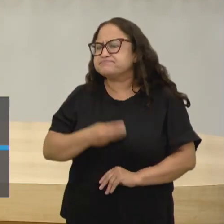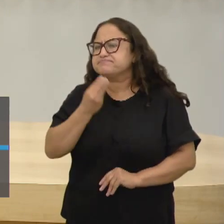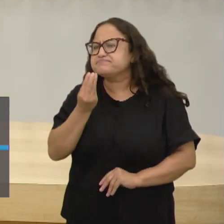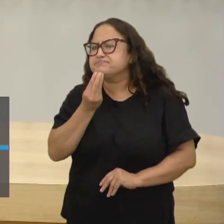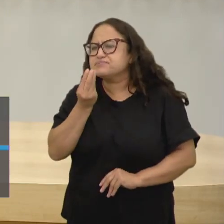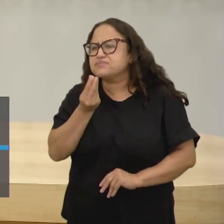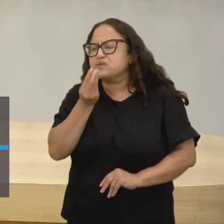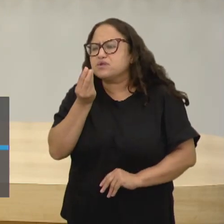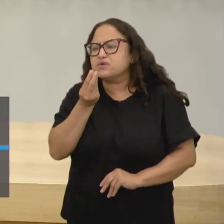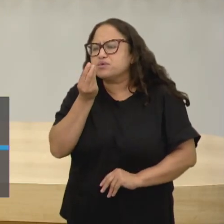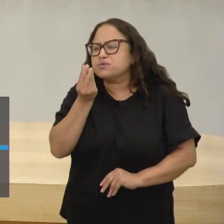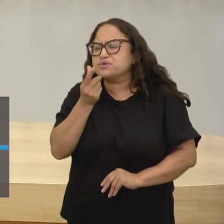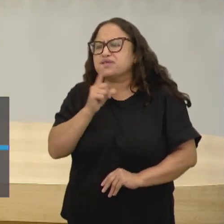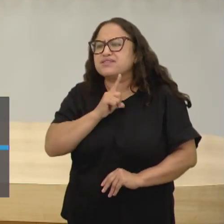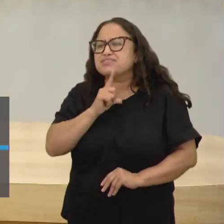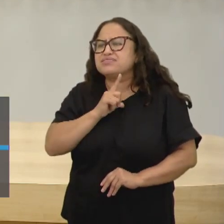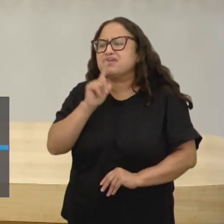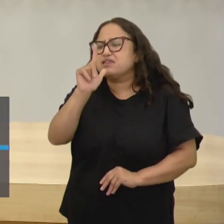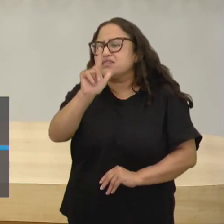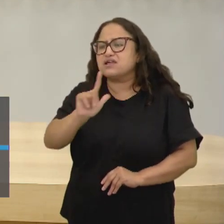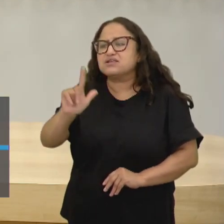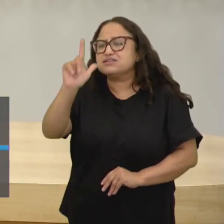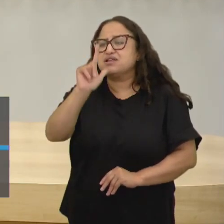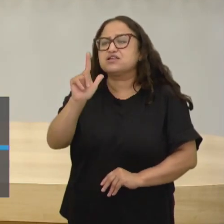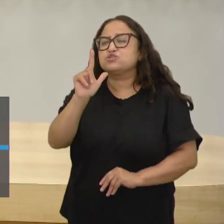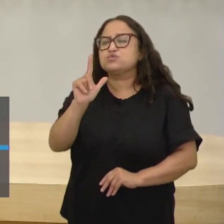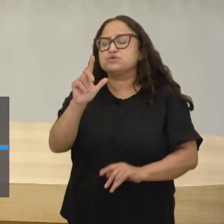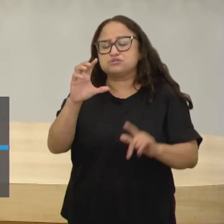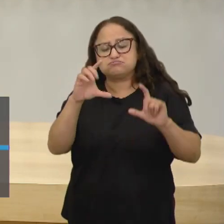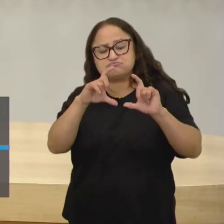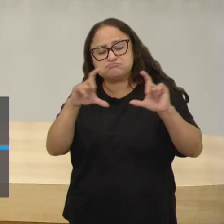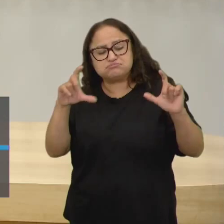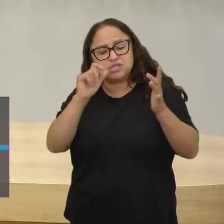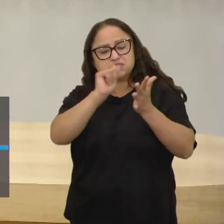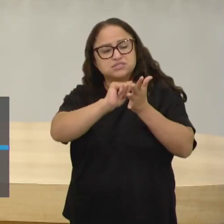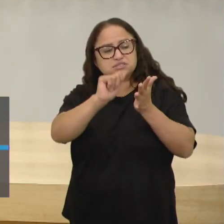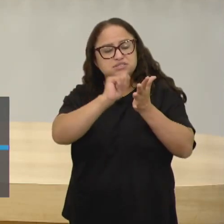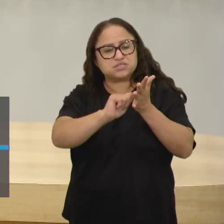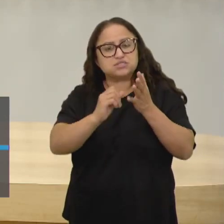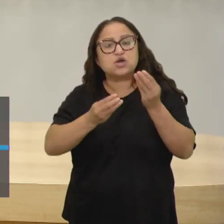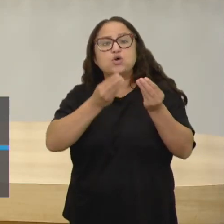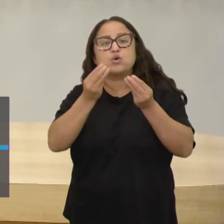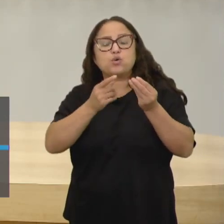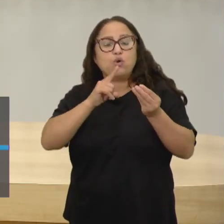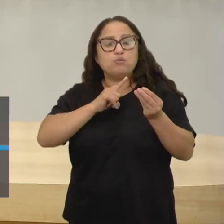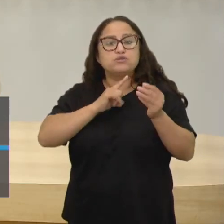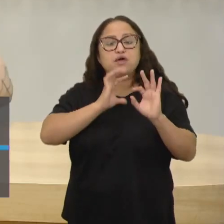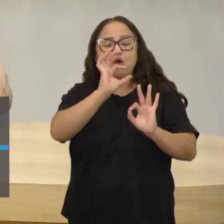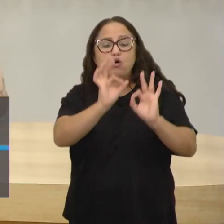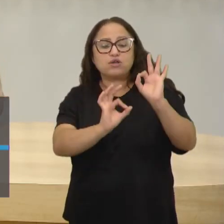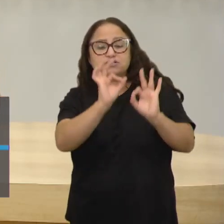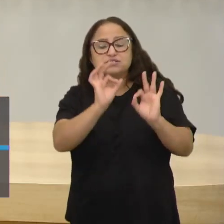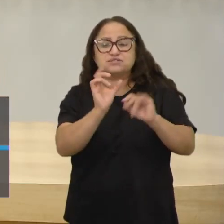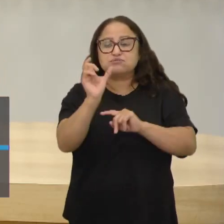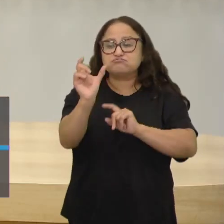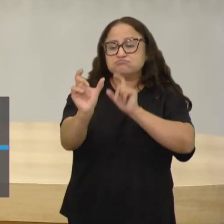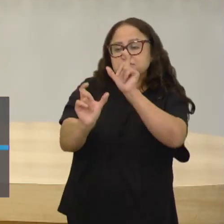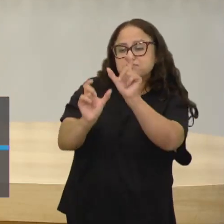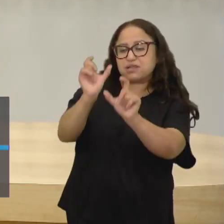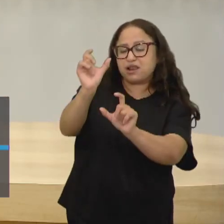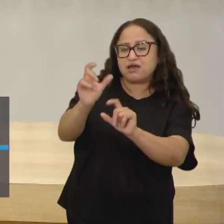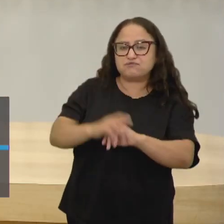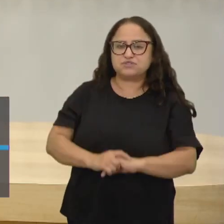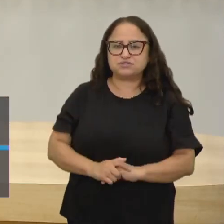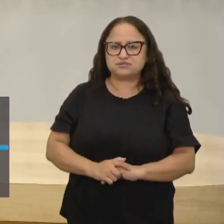o brilho literário que tem nesse trecho. Vejam como é que ele arranja as palavras, quais palavras ele emprega.